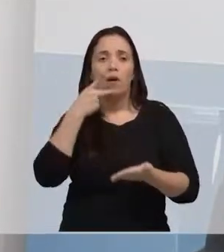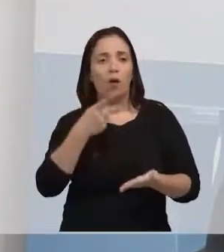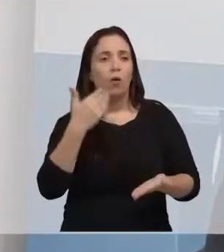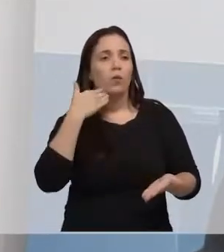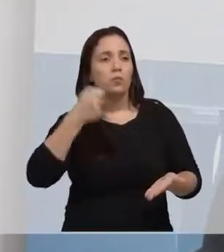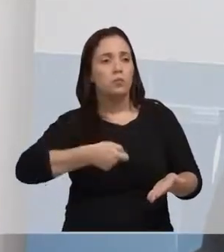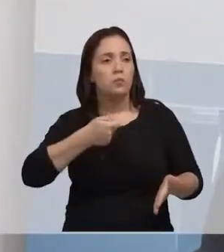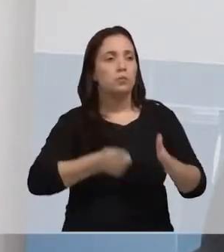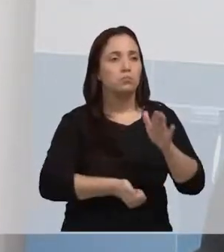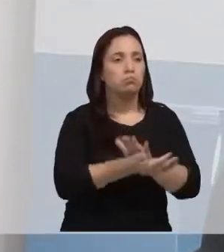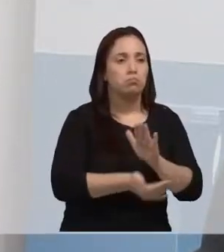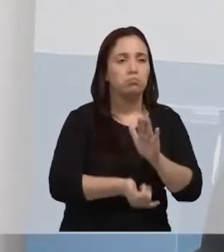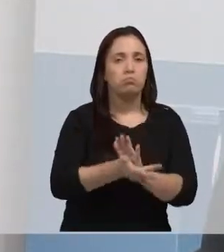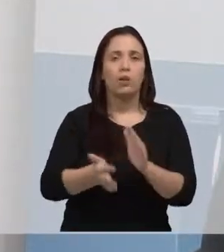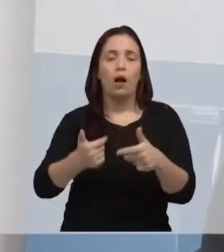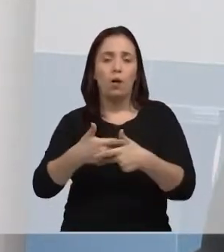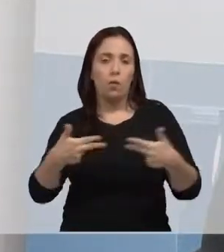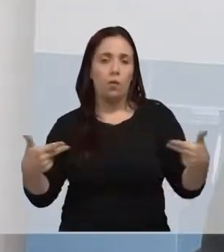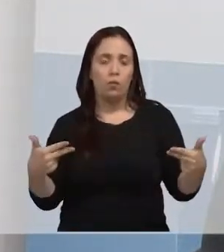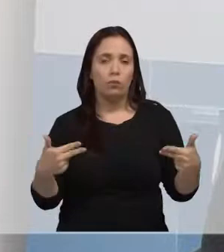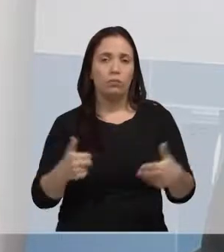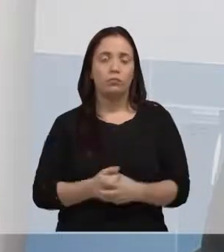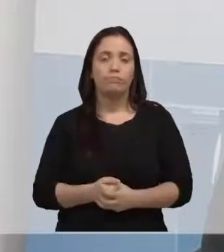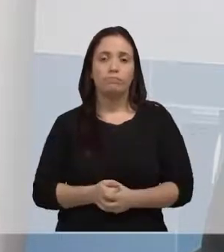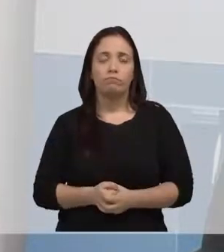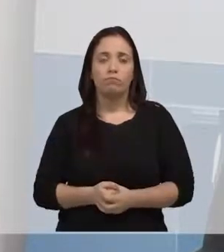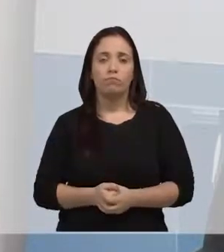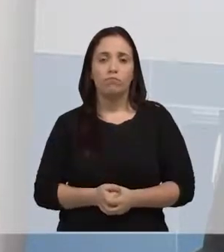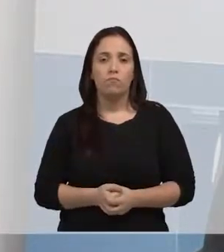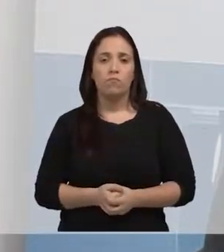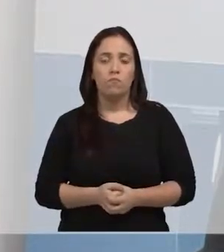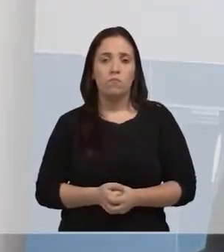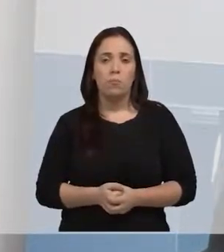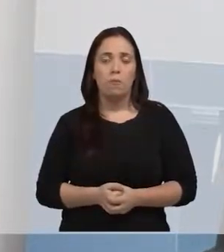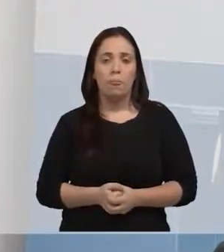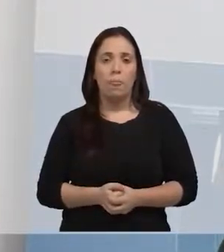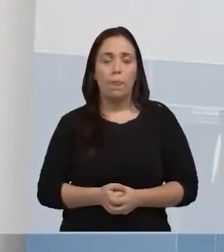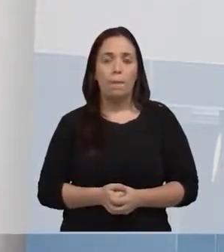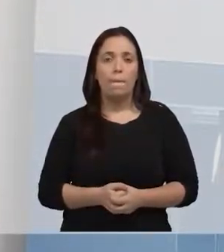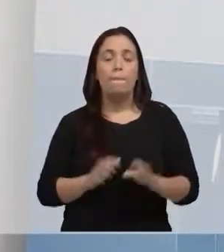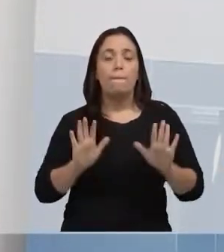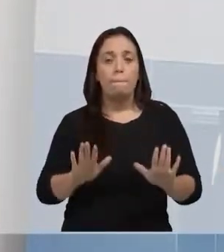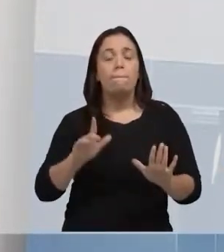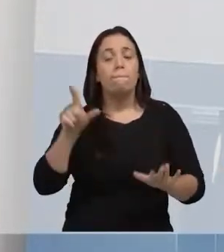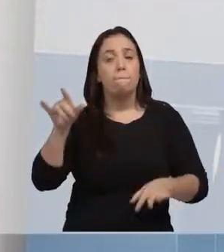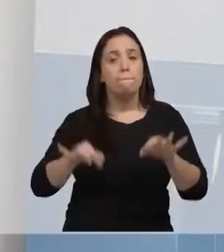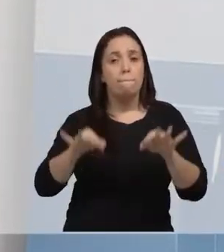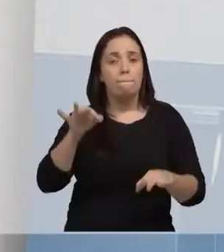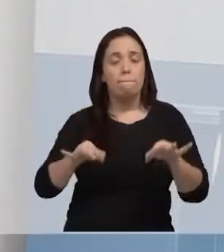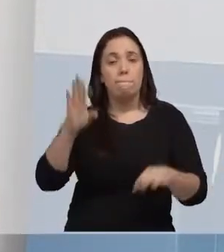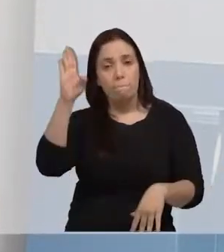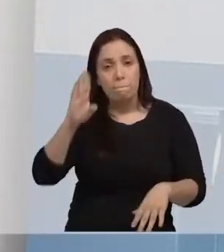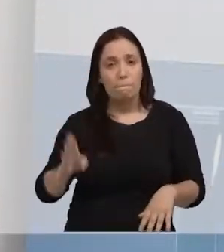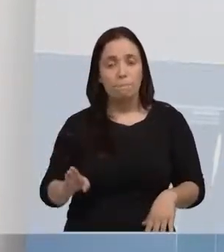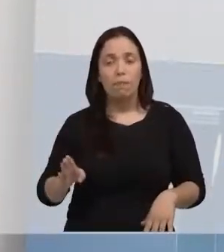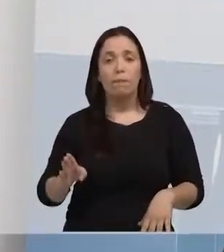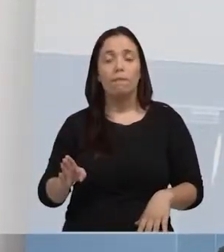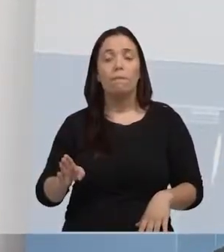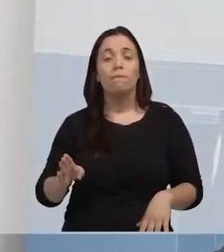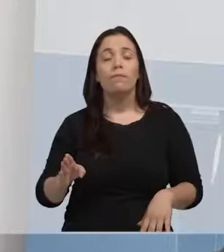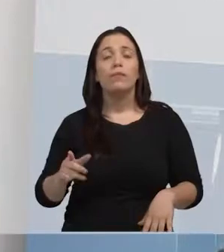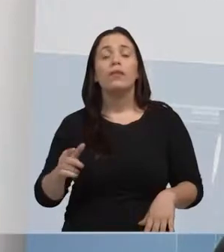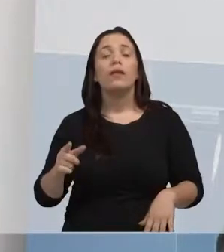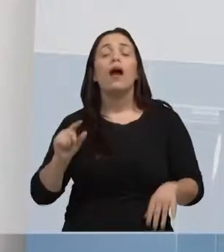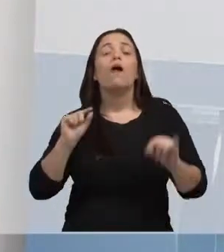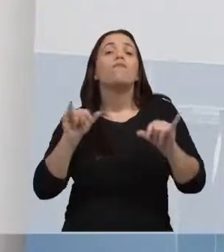quê. A seriedade ou não, a legalidade ou não da justiça brasileira não está em questão. O que